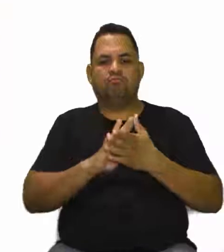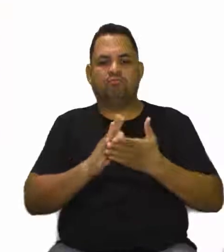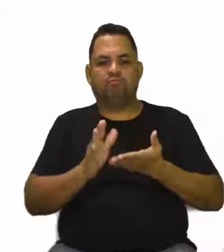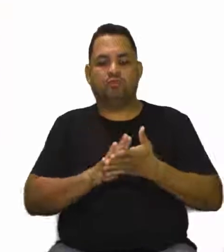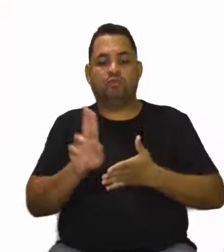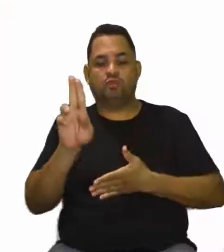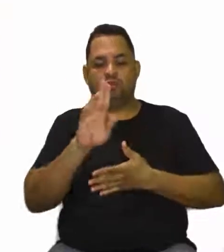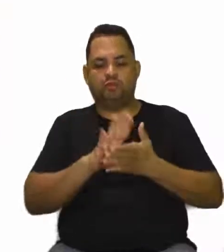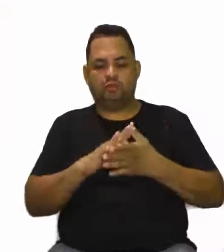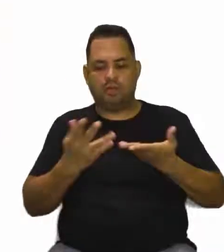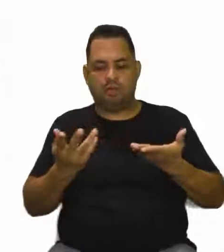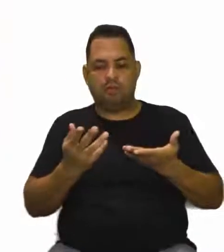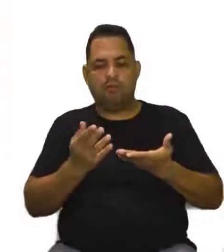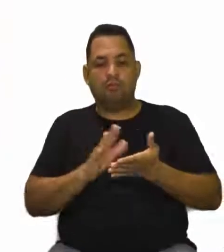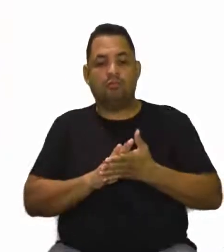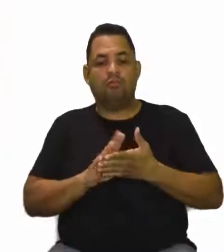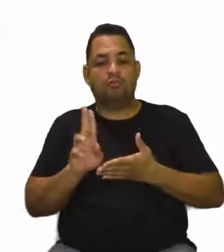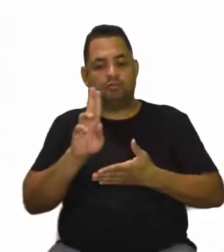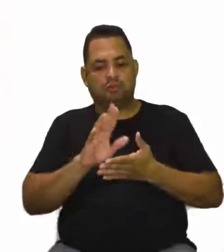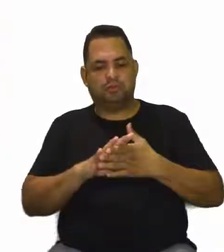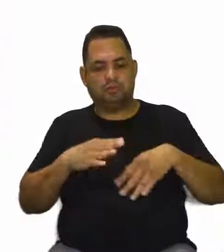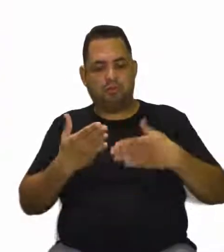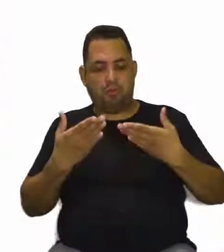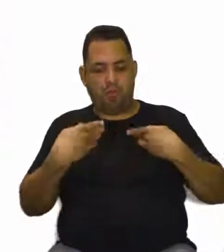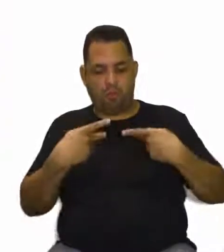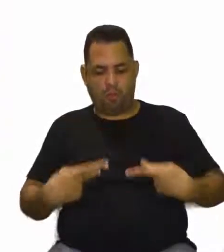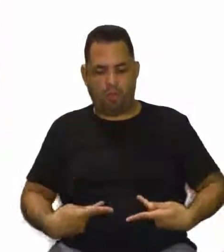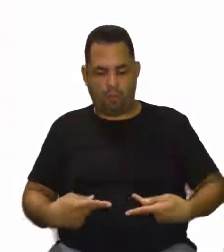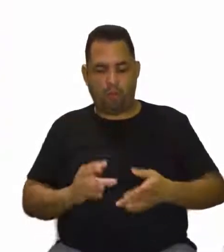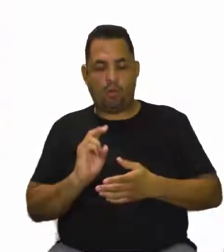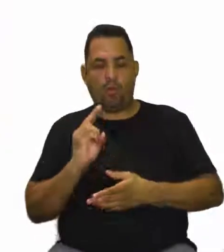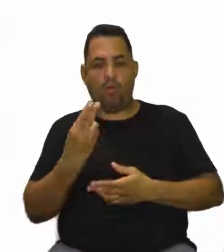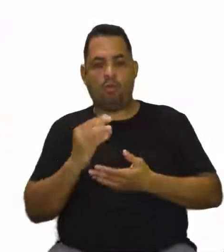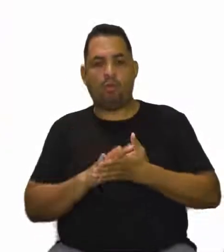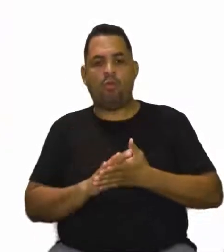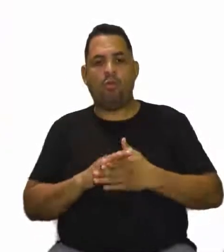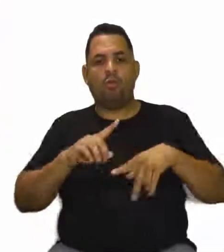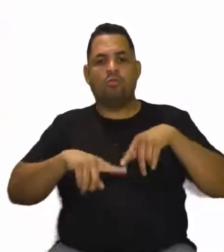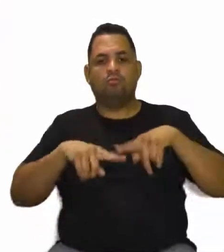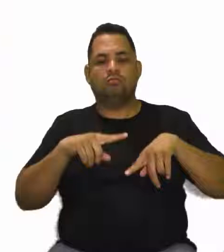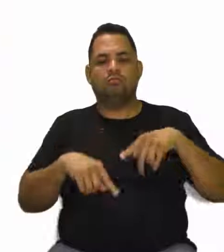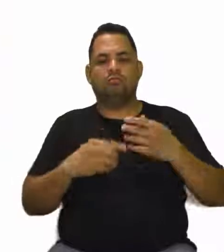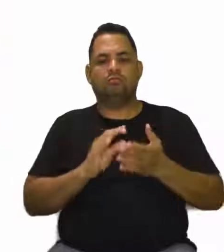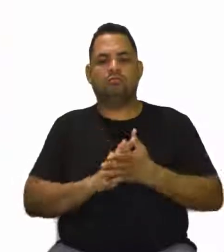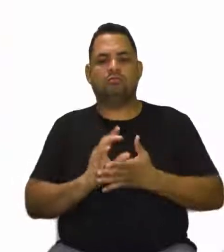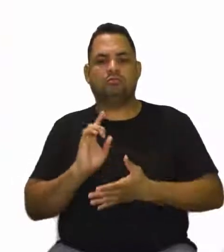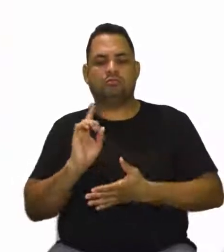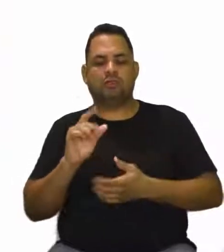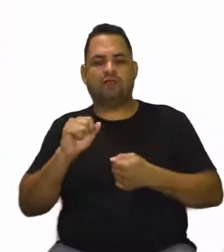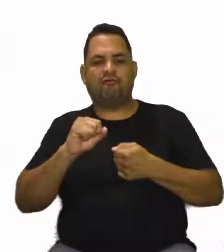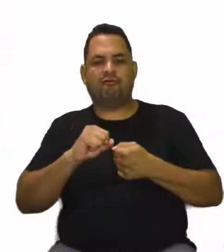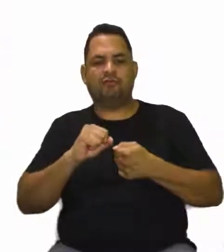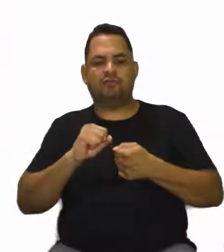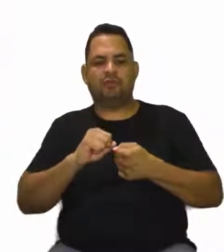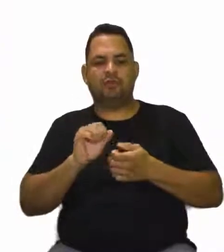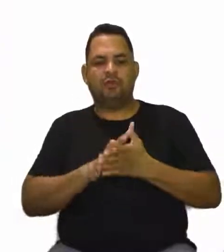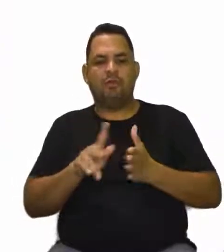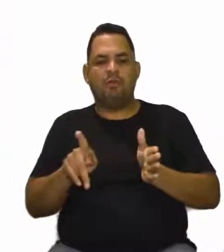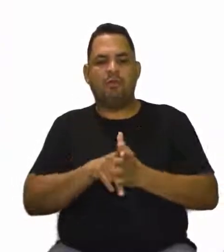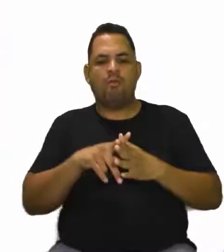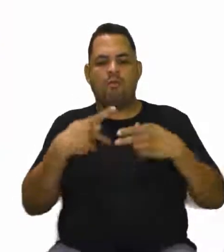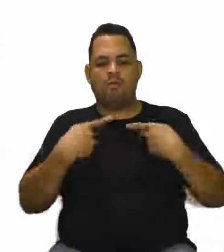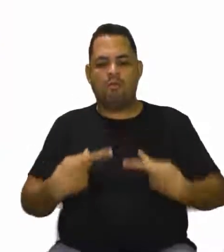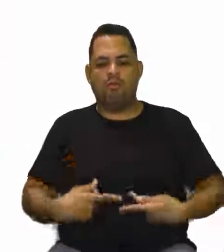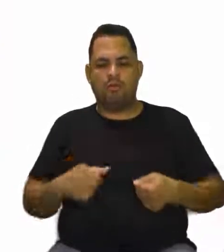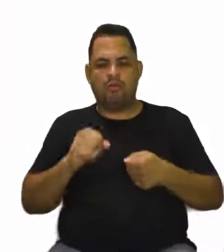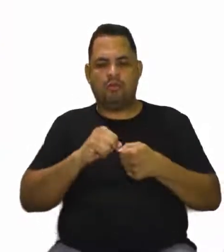peso do meu próprio corpo ou com acessórios. Se eu realizo só com o peso do meu próprio corpo, eu estou fazendo